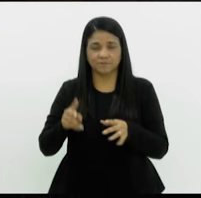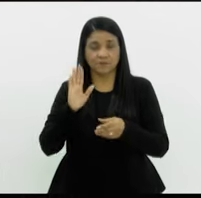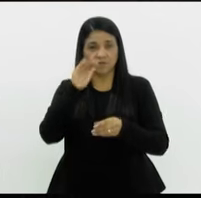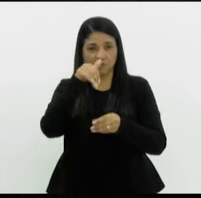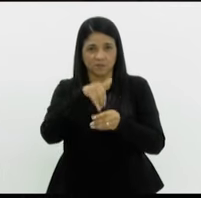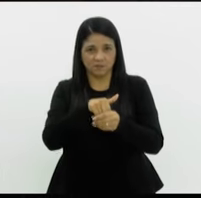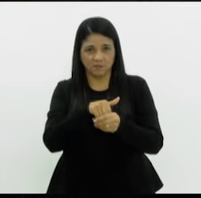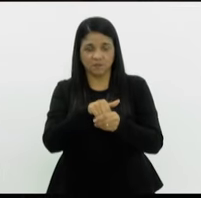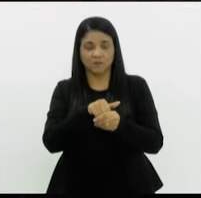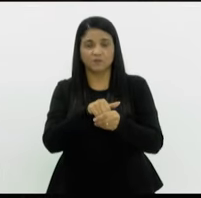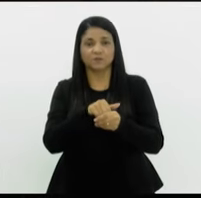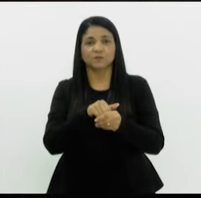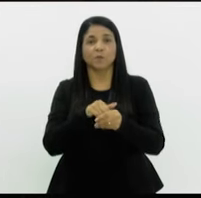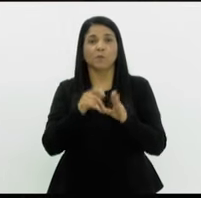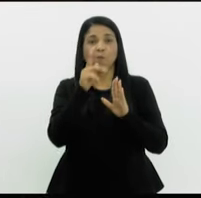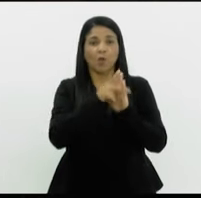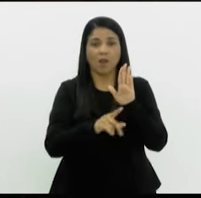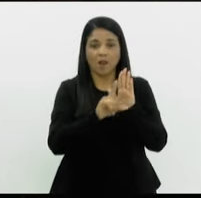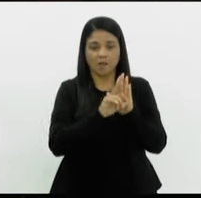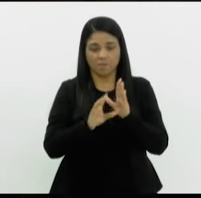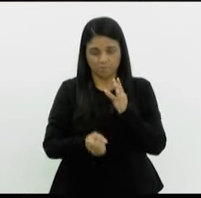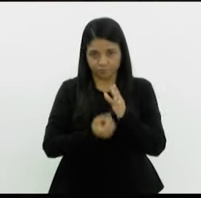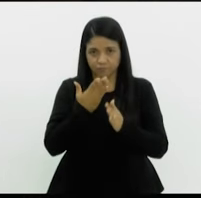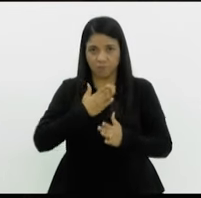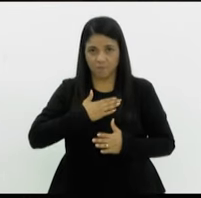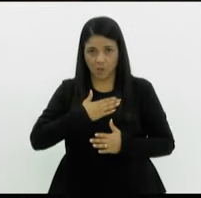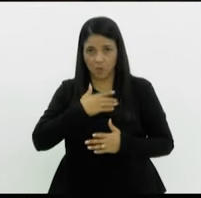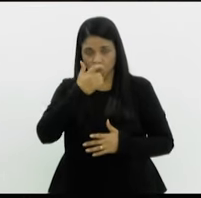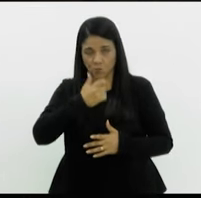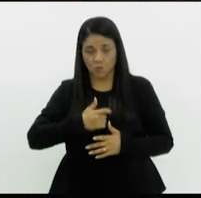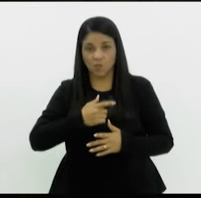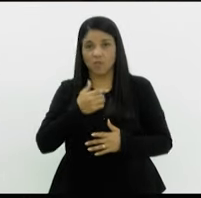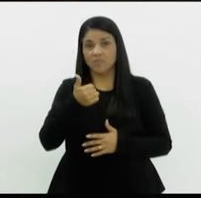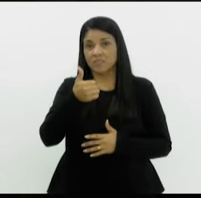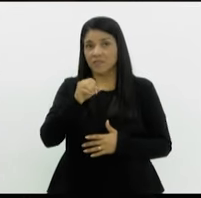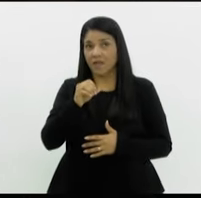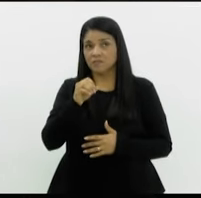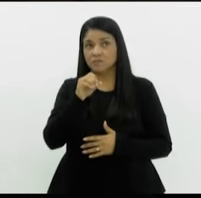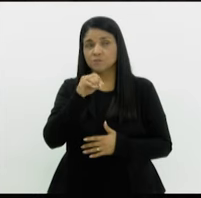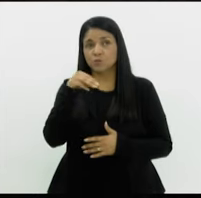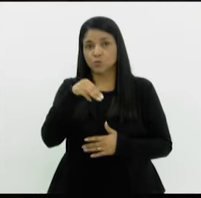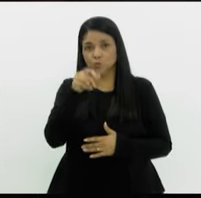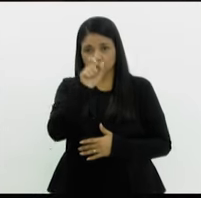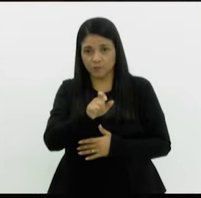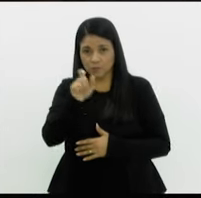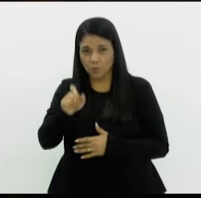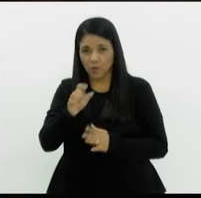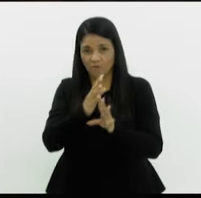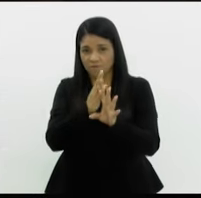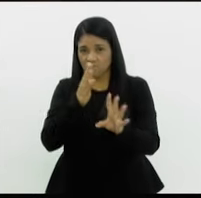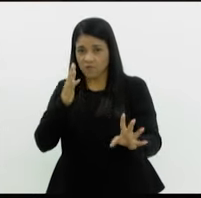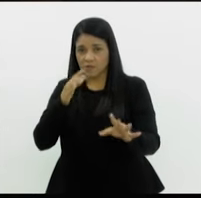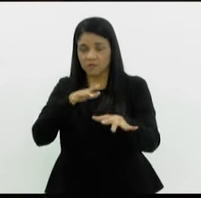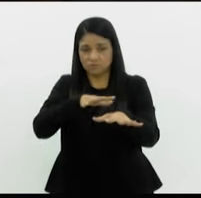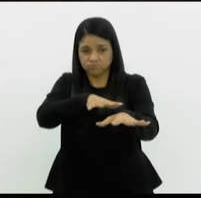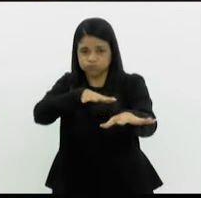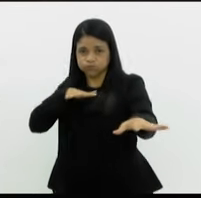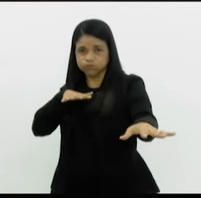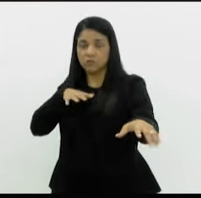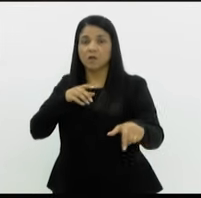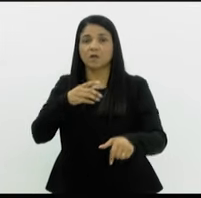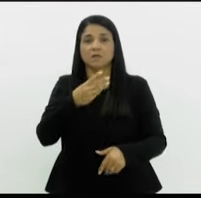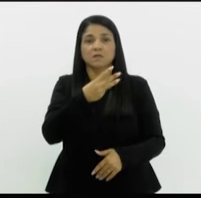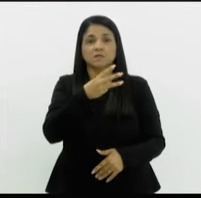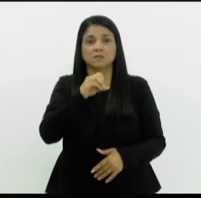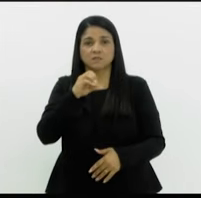de minha autoria, em que se a pessoa ficar mais de 10 minutos ou uma fila de 300 metros, eles são obrigados a abrir